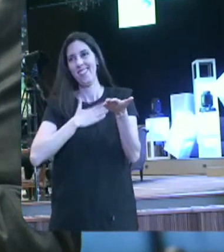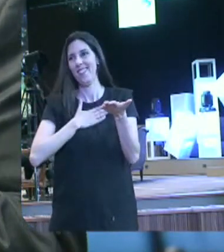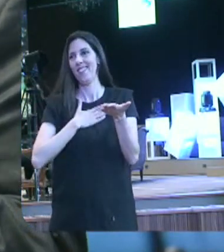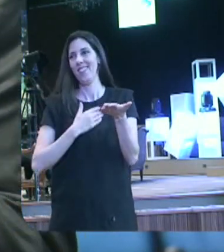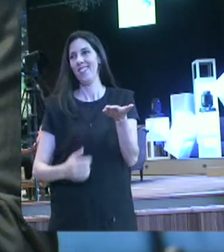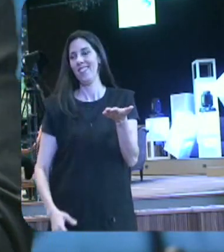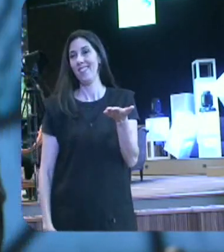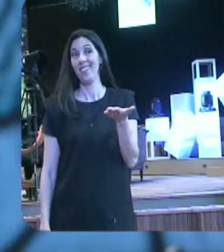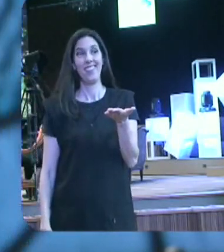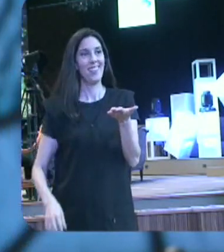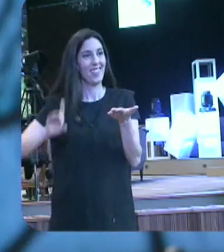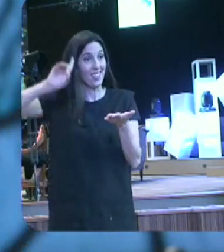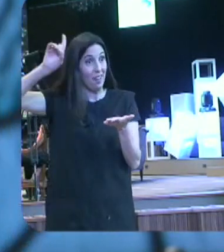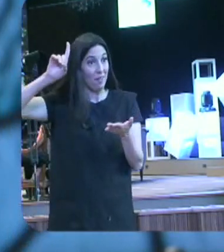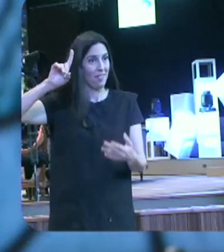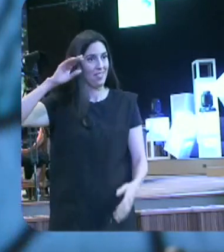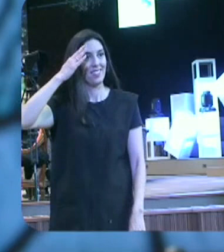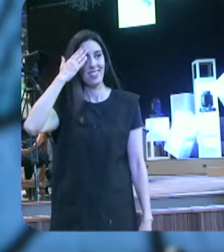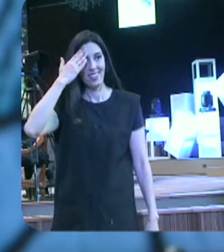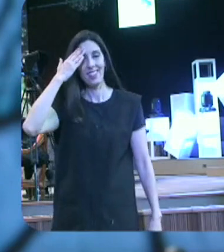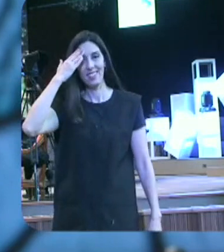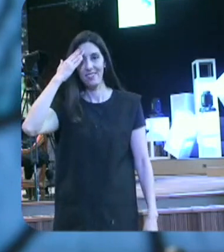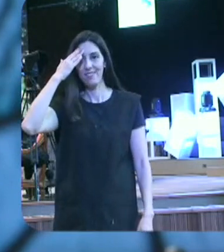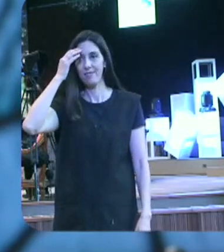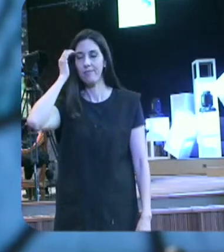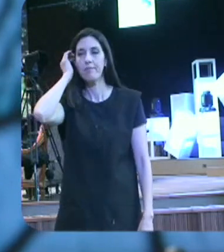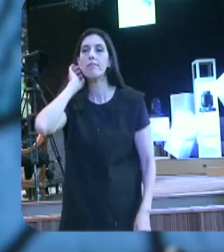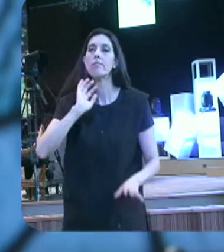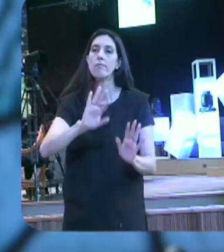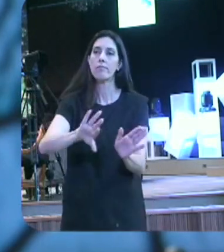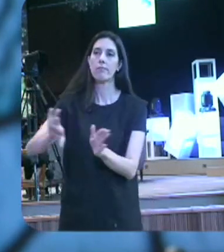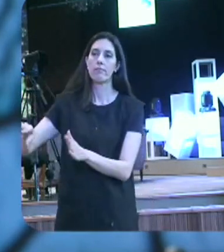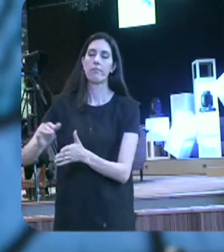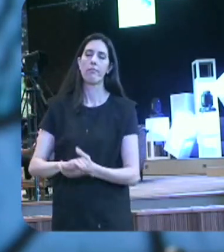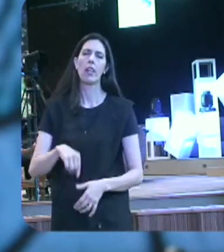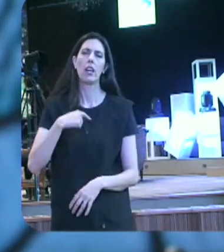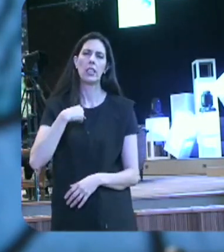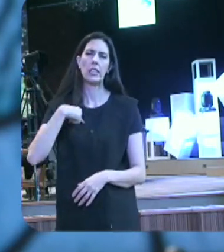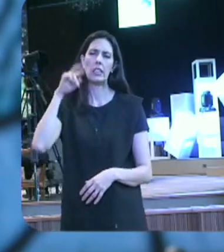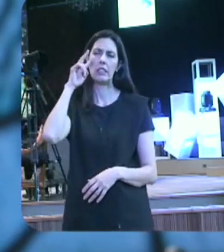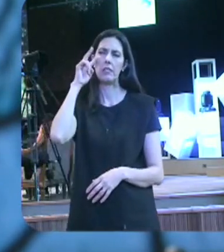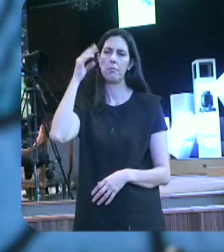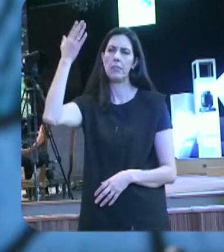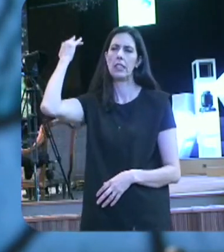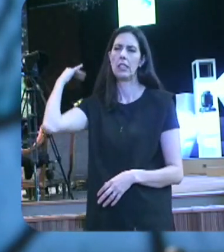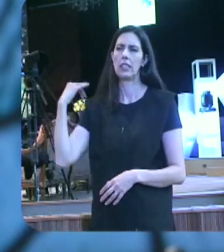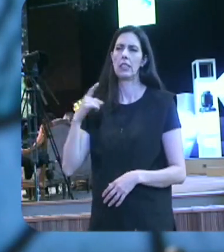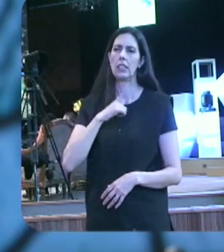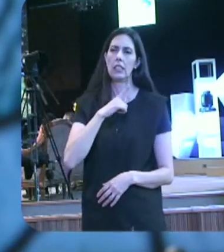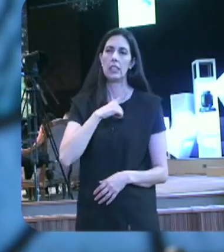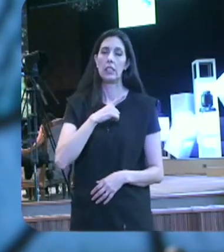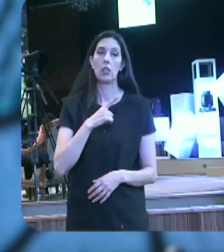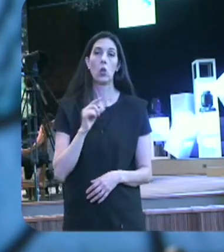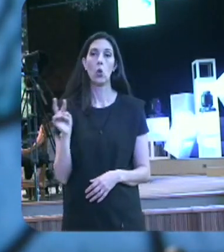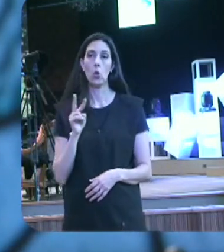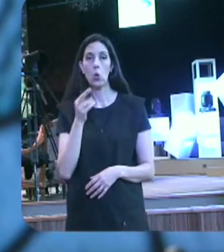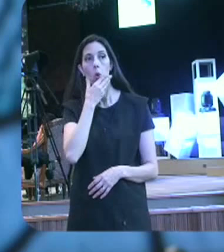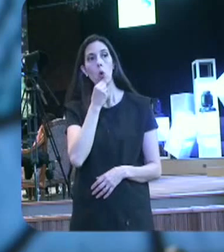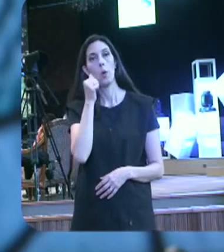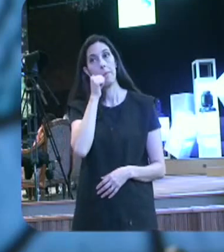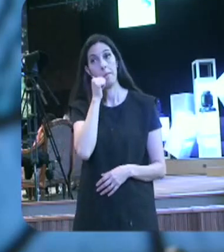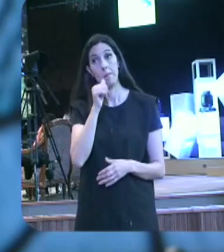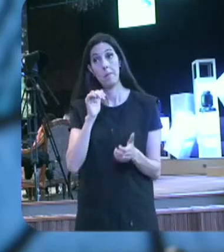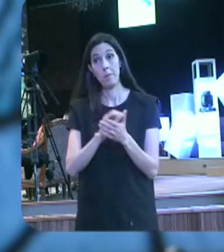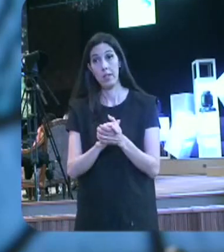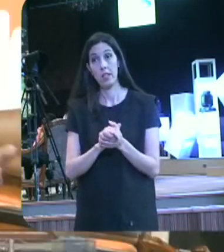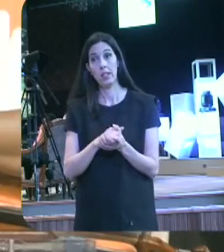Eu conheço uma família que há muitos anos perdeu uma filhinha, ainda pequenininha. Já conheço essa